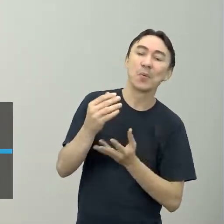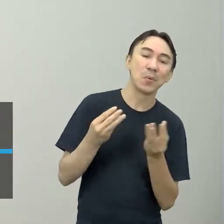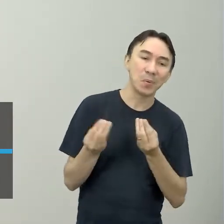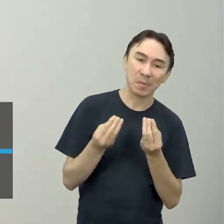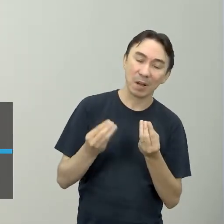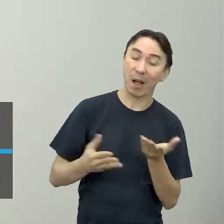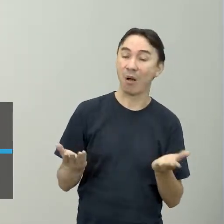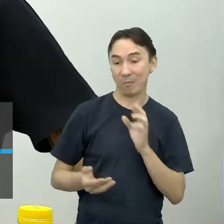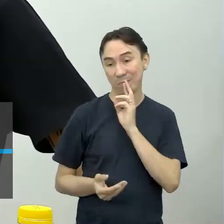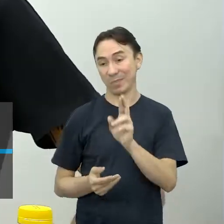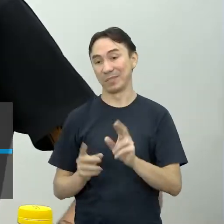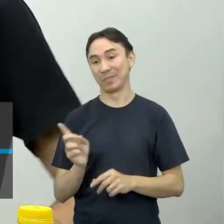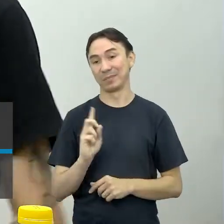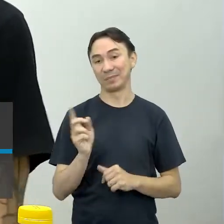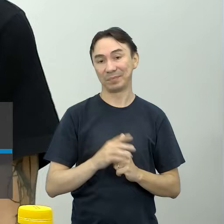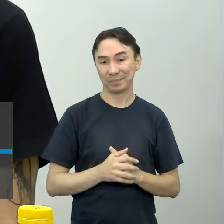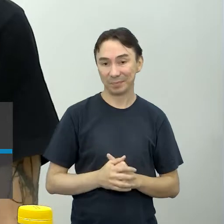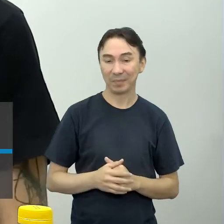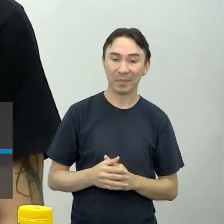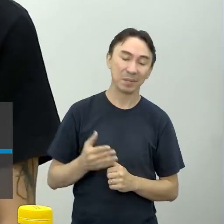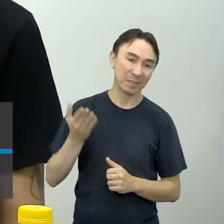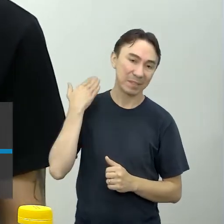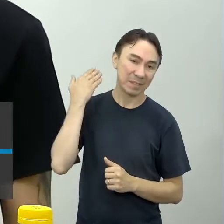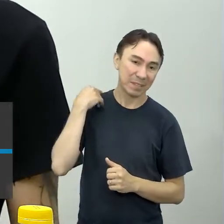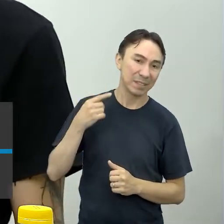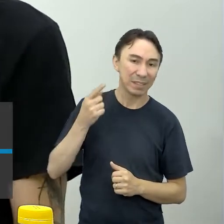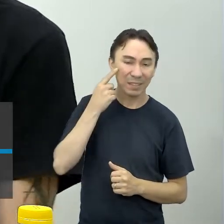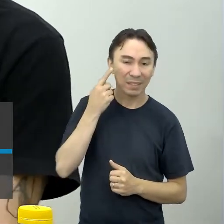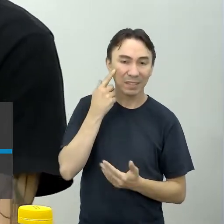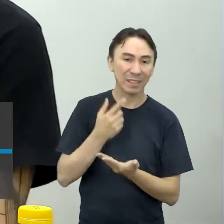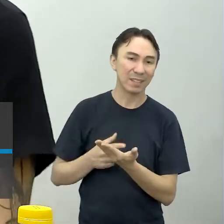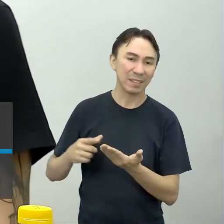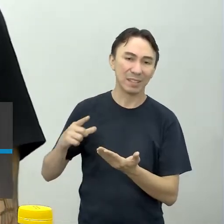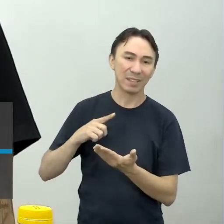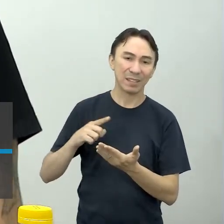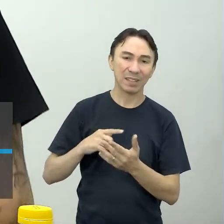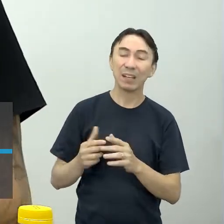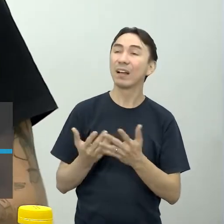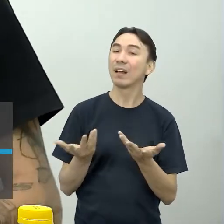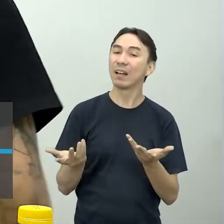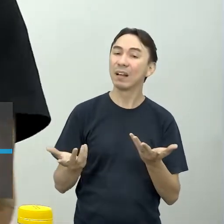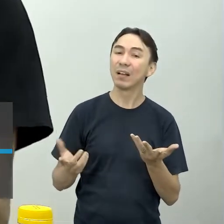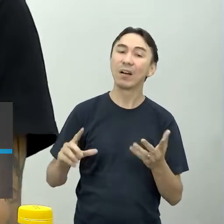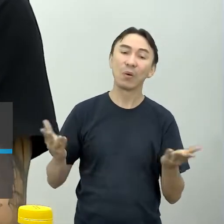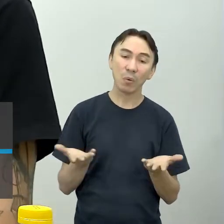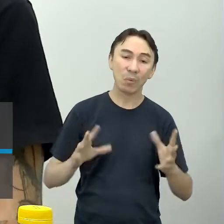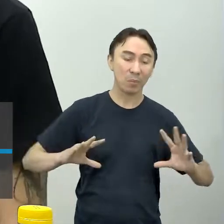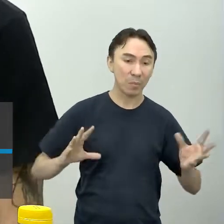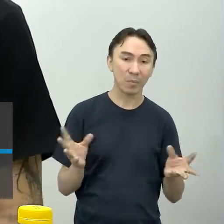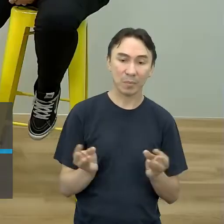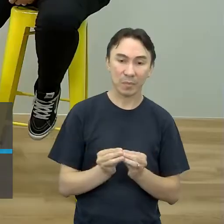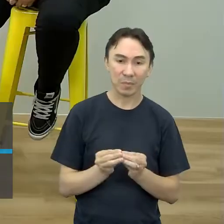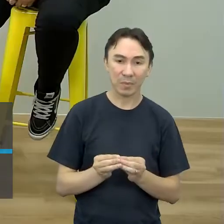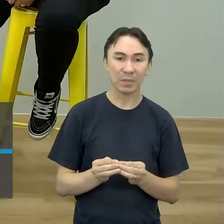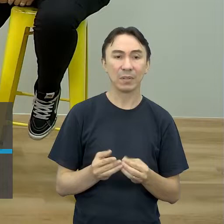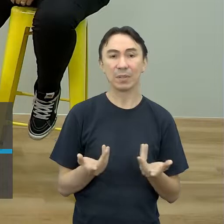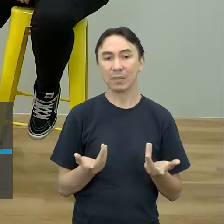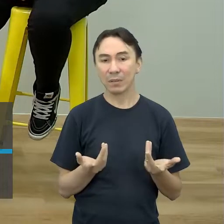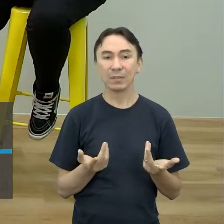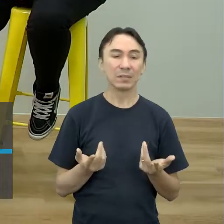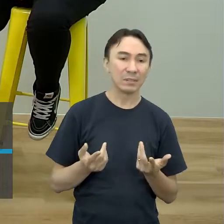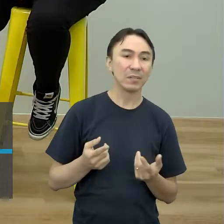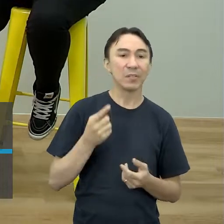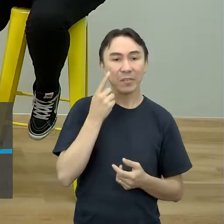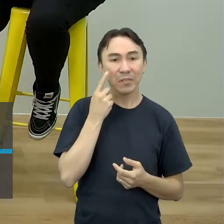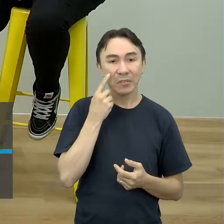tentar. Dizem que a origem do universo é 42, né? Resposta, pelo menos. Mas, bem, a gente vai resumir o aprofundamento, né? Pra gente ver o que a gente vai